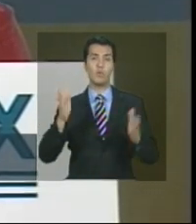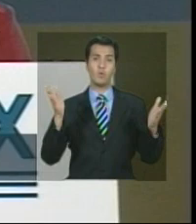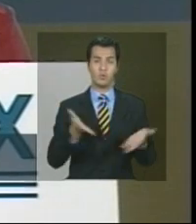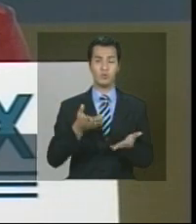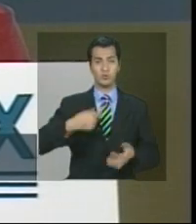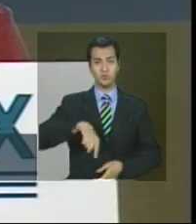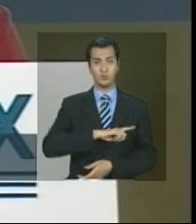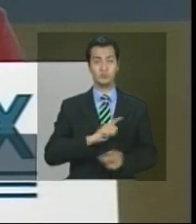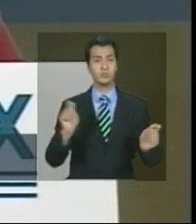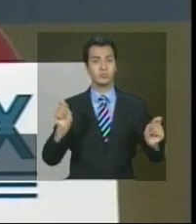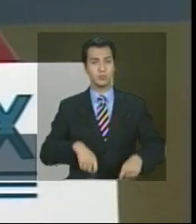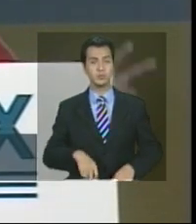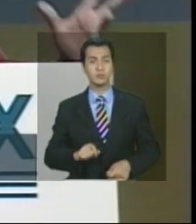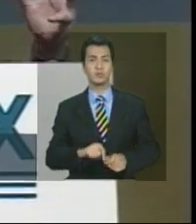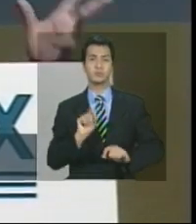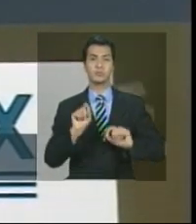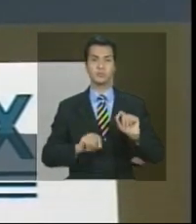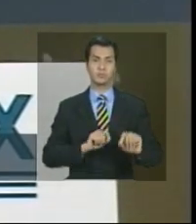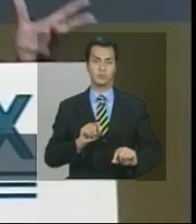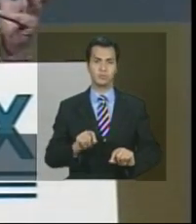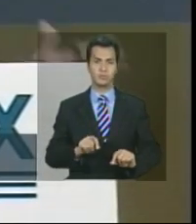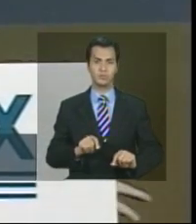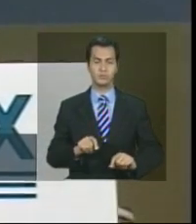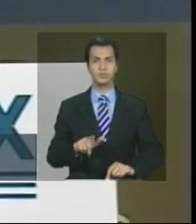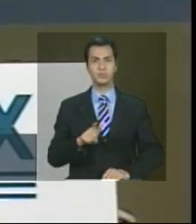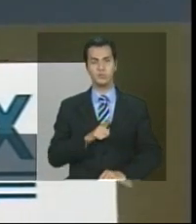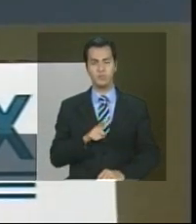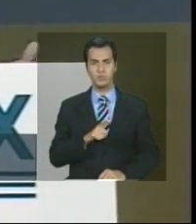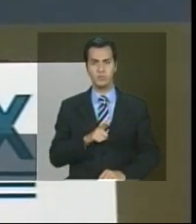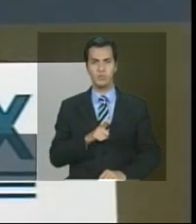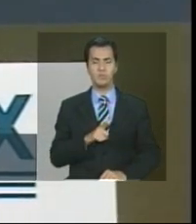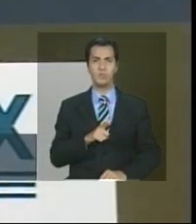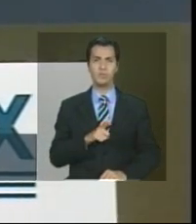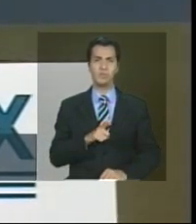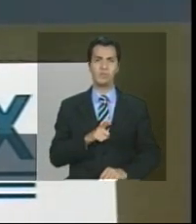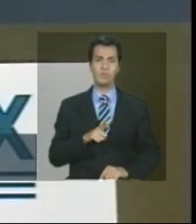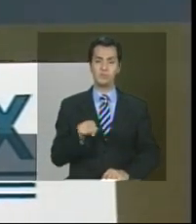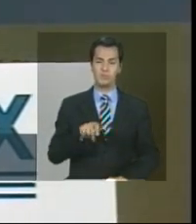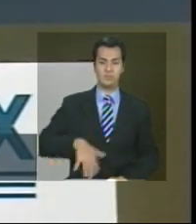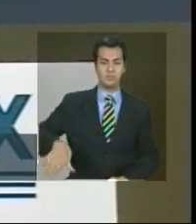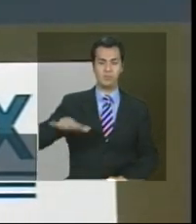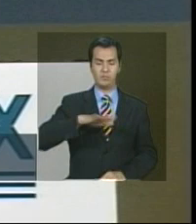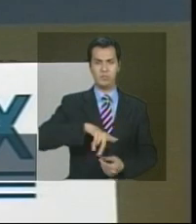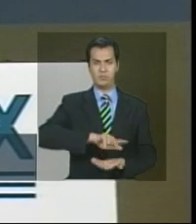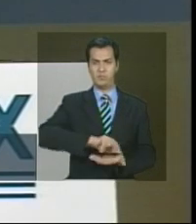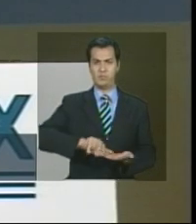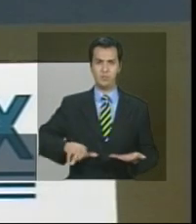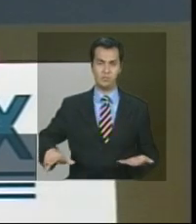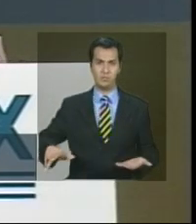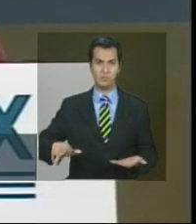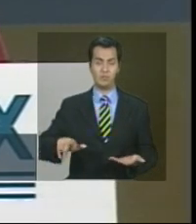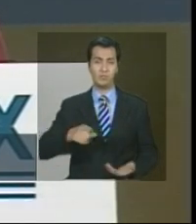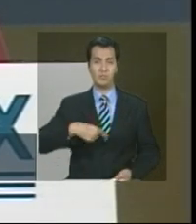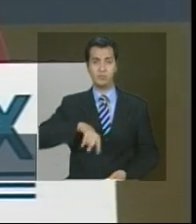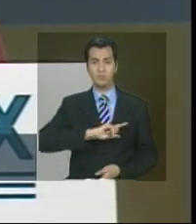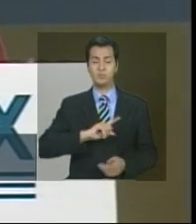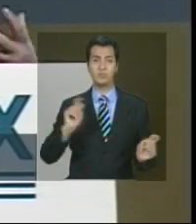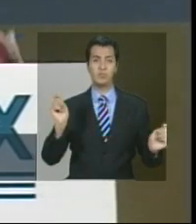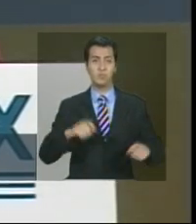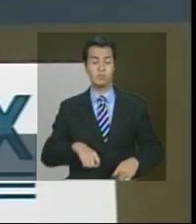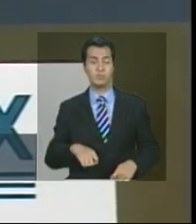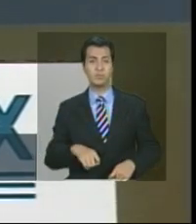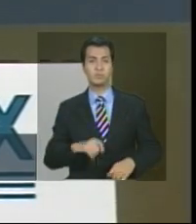a possibilidade, pela quantidade de recursos que nós temos nessa área, de contar com